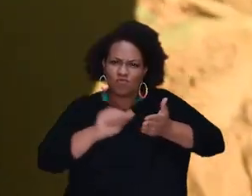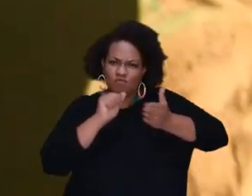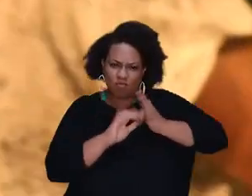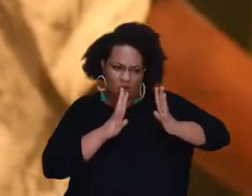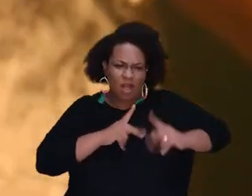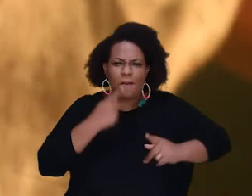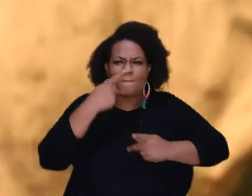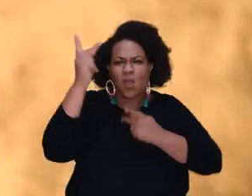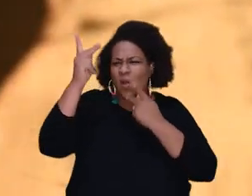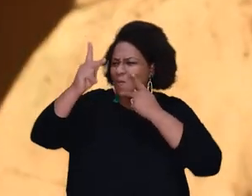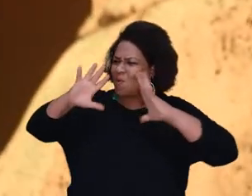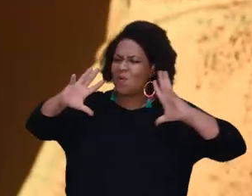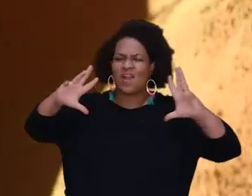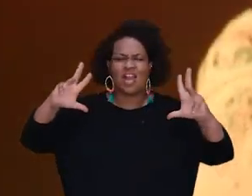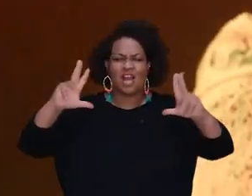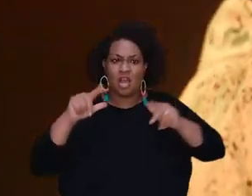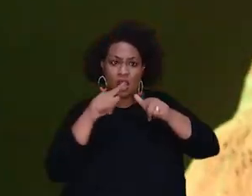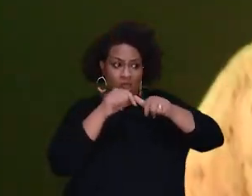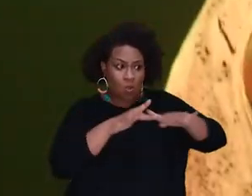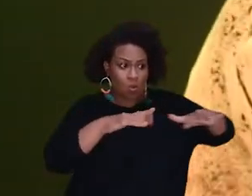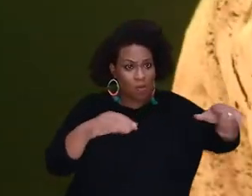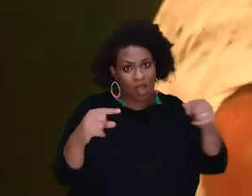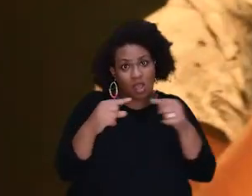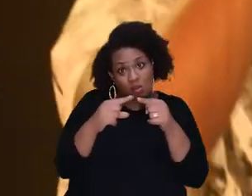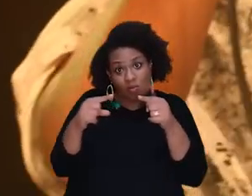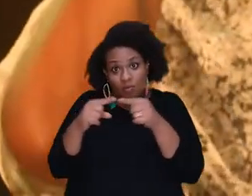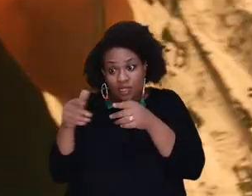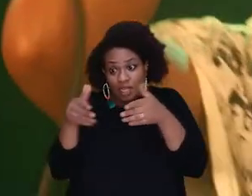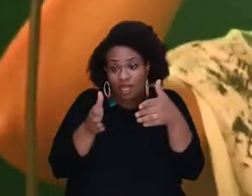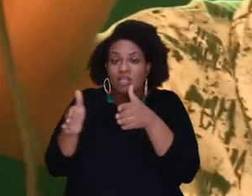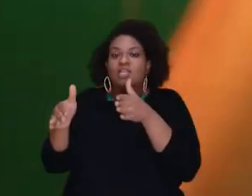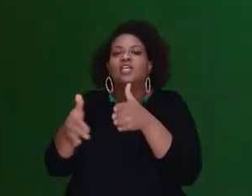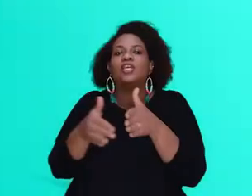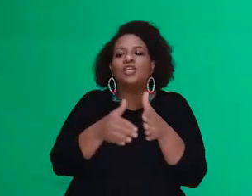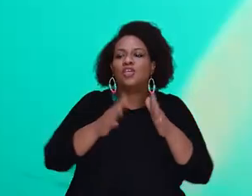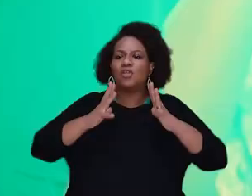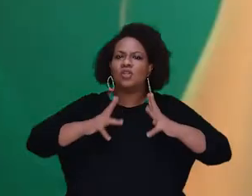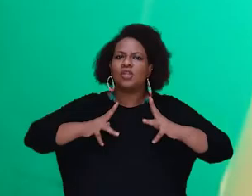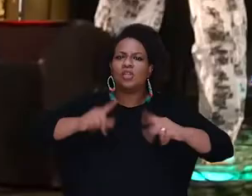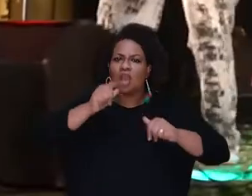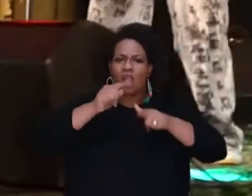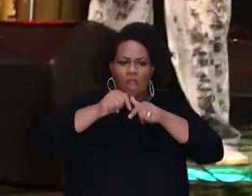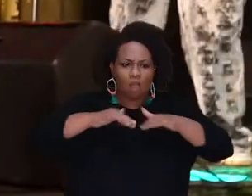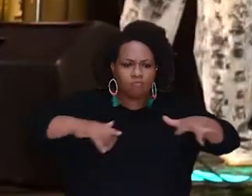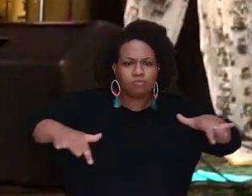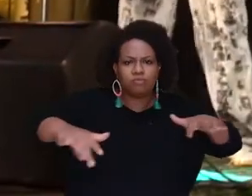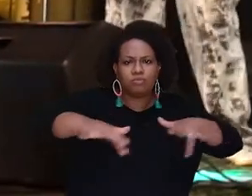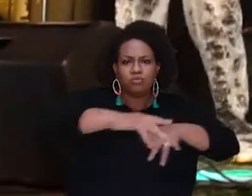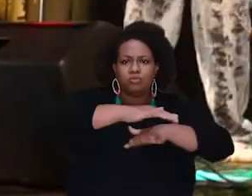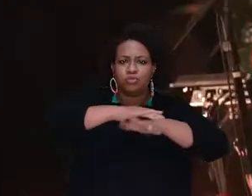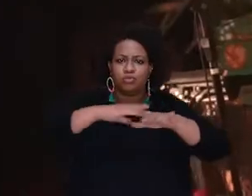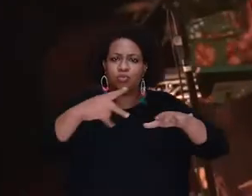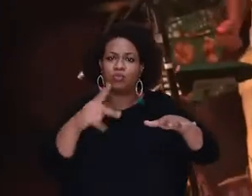porra toda, pra maresia combinar com o meu rio, viu? Minha lagoa engolindo a tua